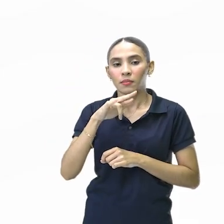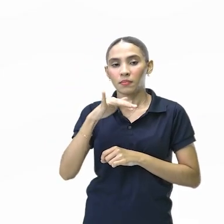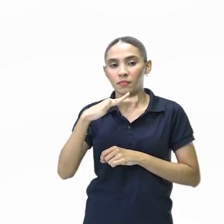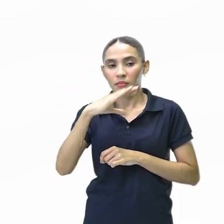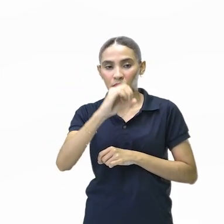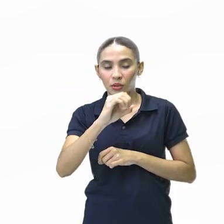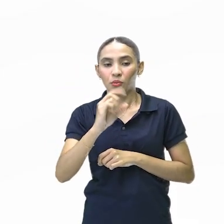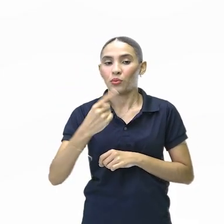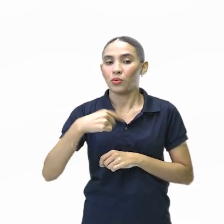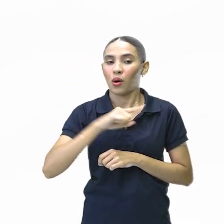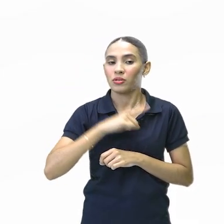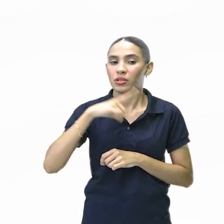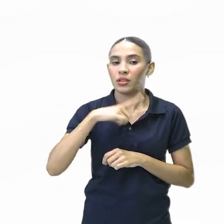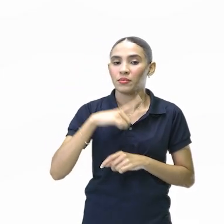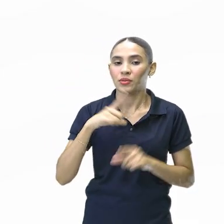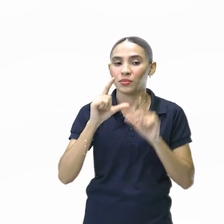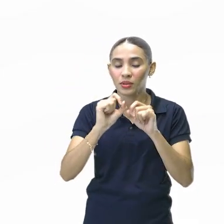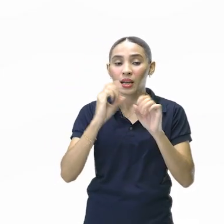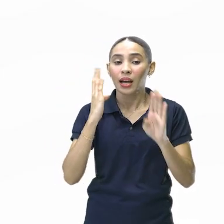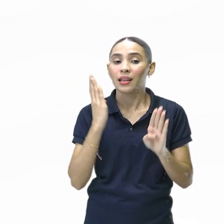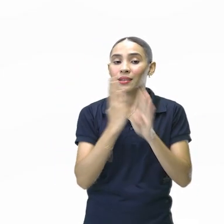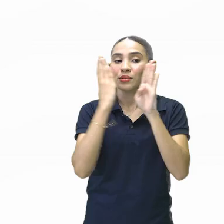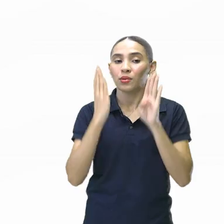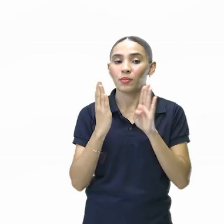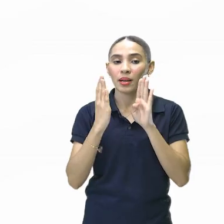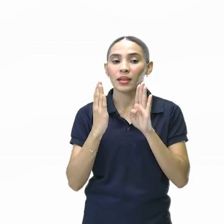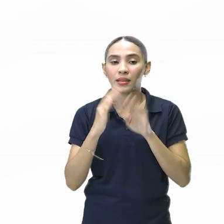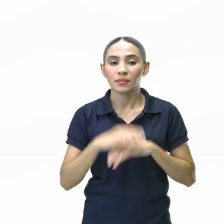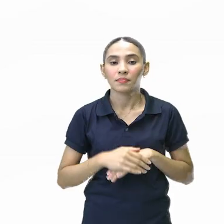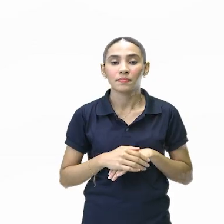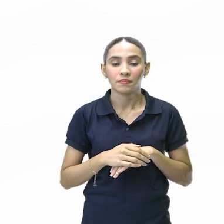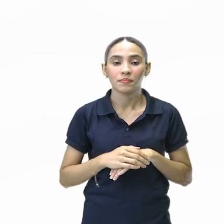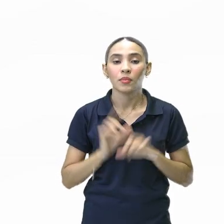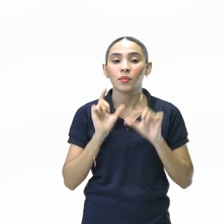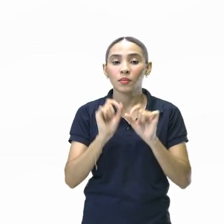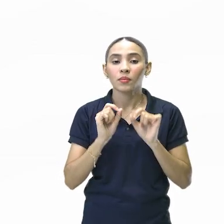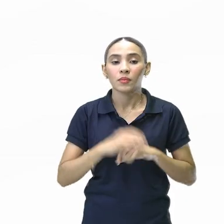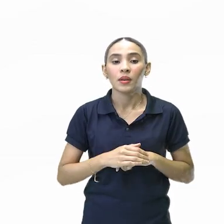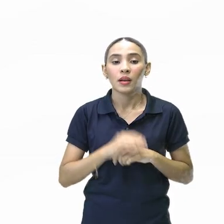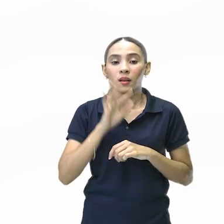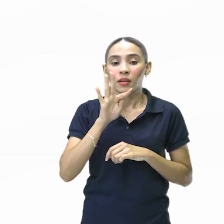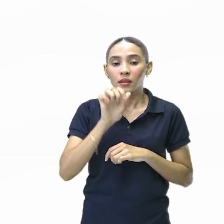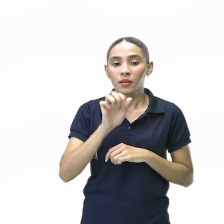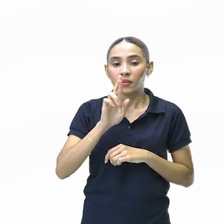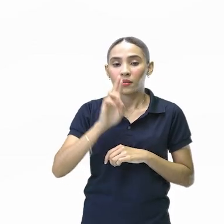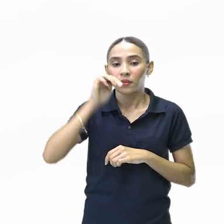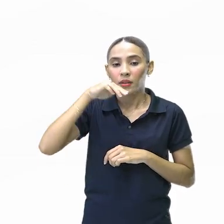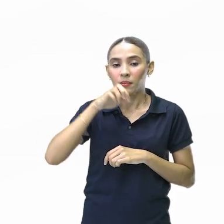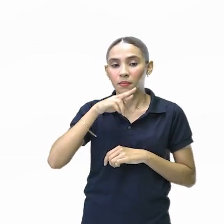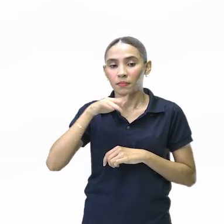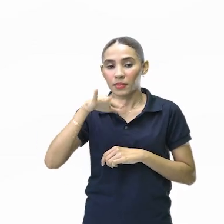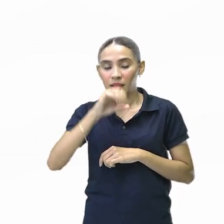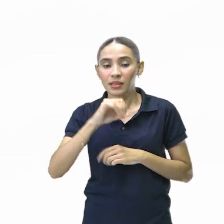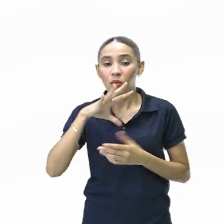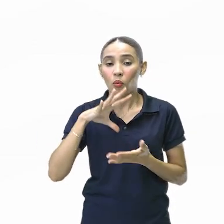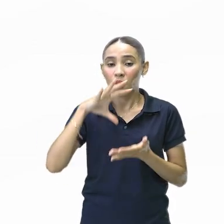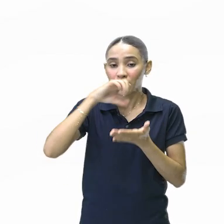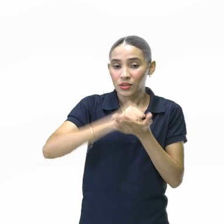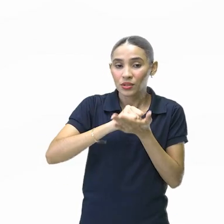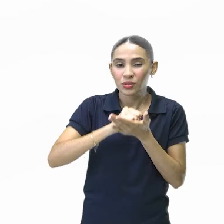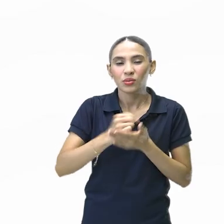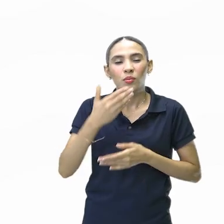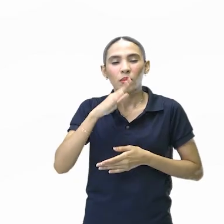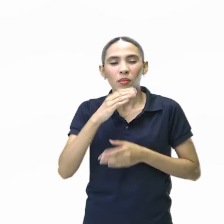nós temos aí a descoberta acidental da fermentação, que ela está registrada